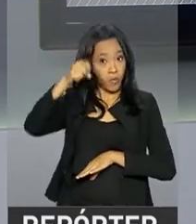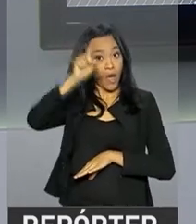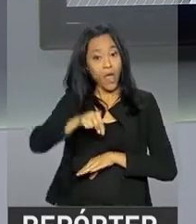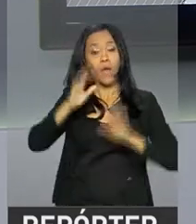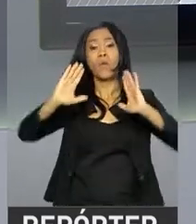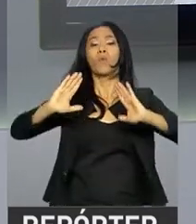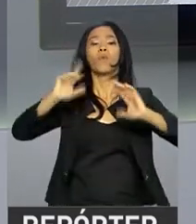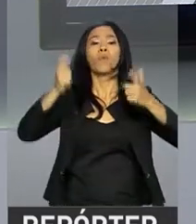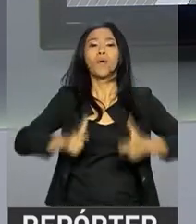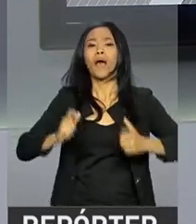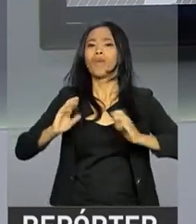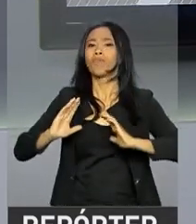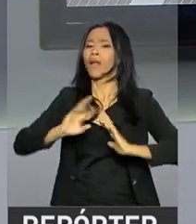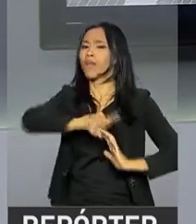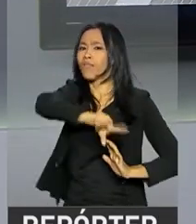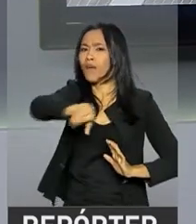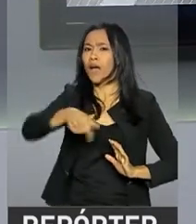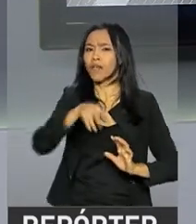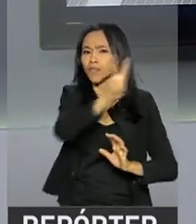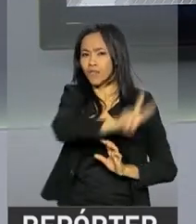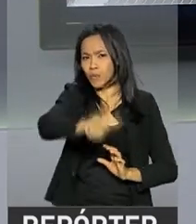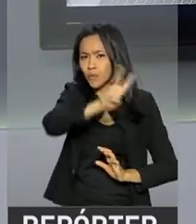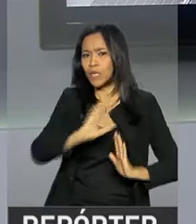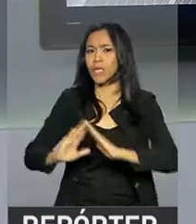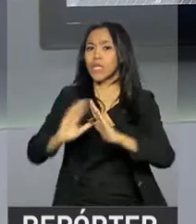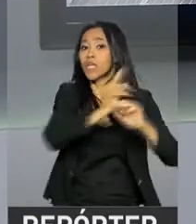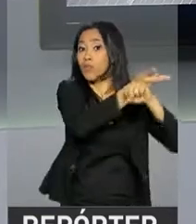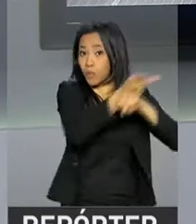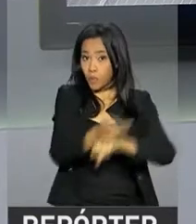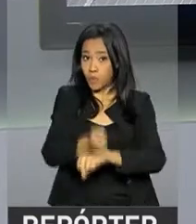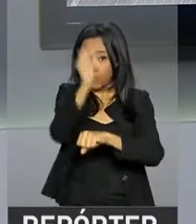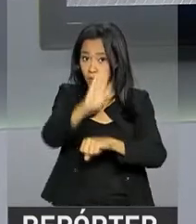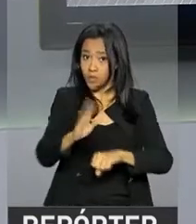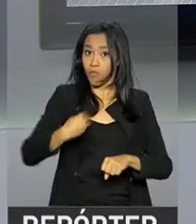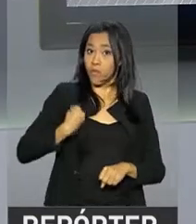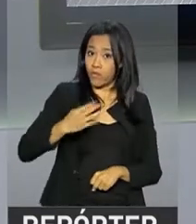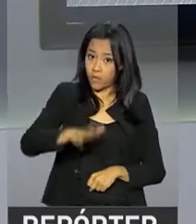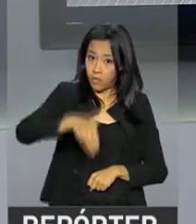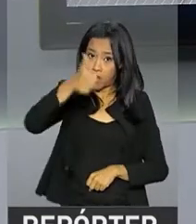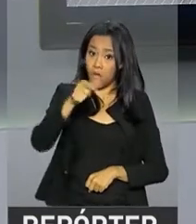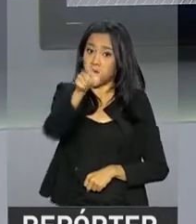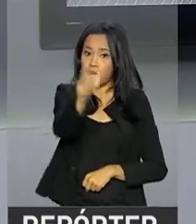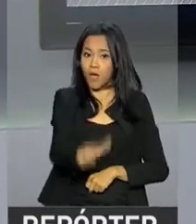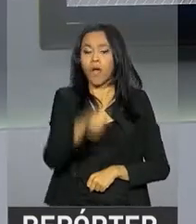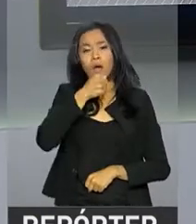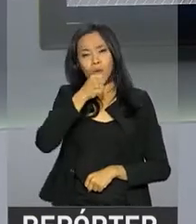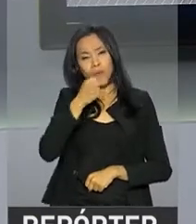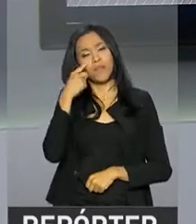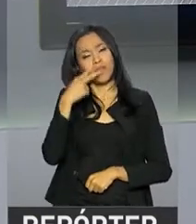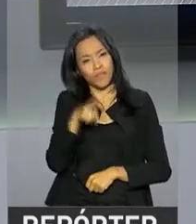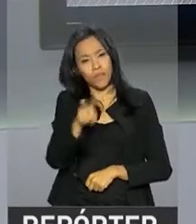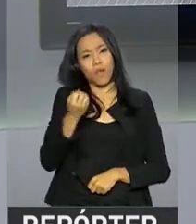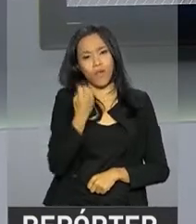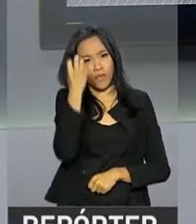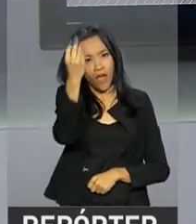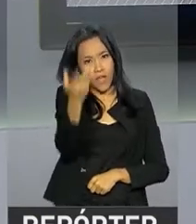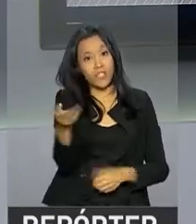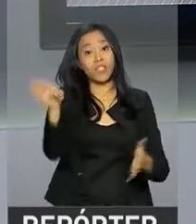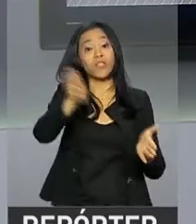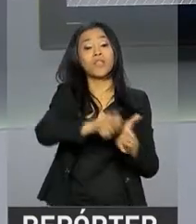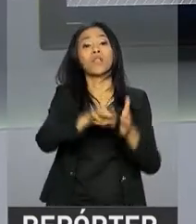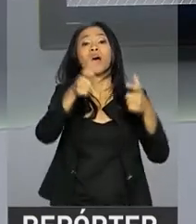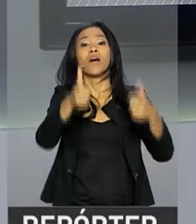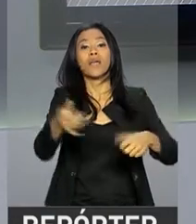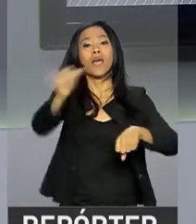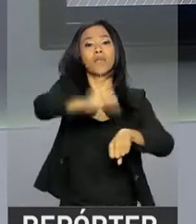muitos venezuelanos que vieram para o Brasil em busca de uma vida melhor. A repórter Luana Karen acompanhou a viagem de Boa Vista, em